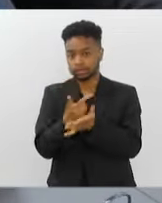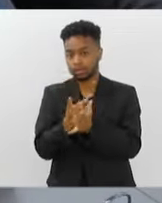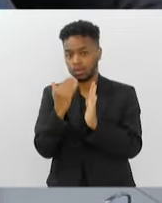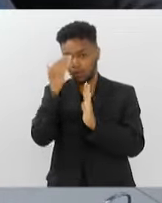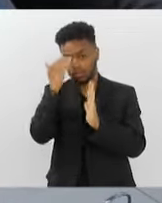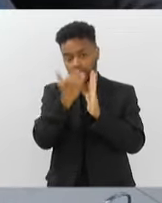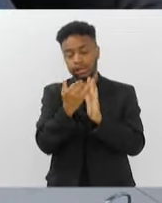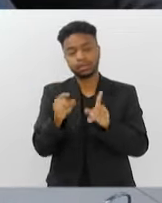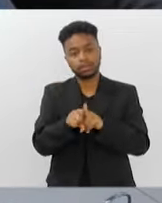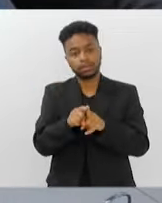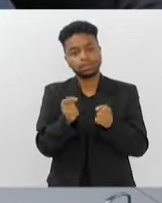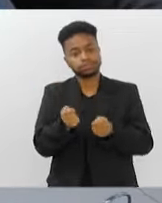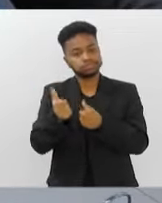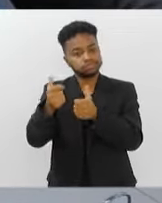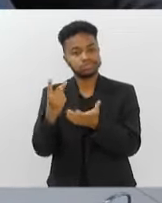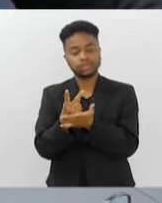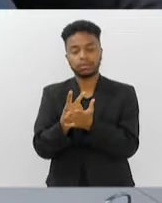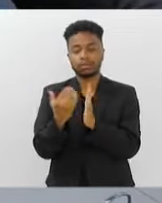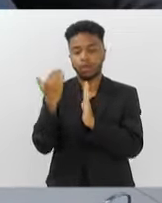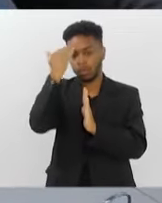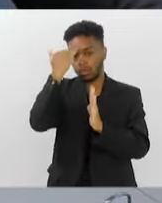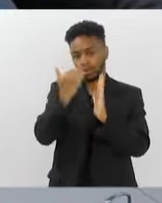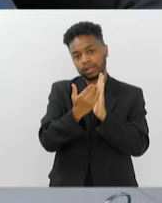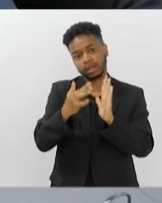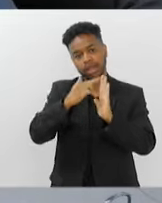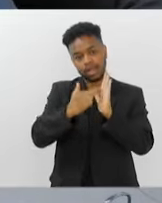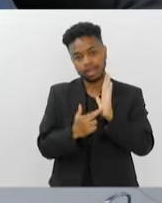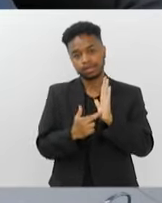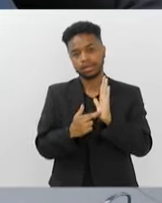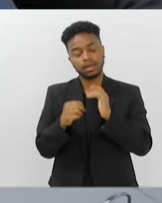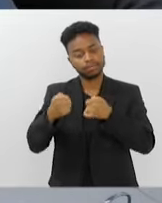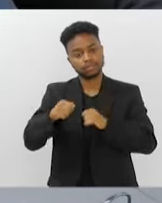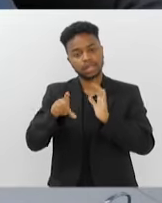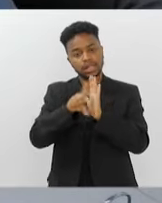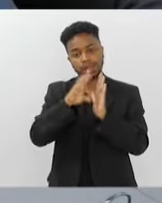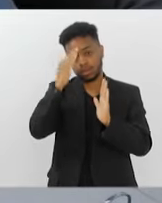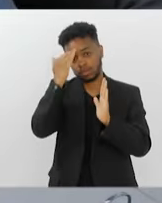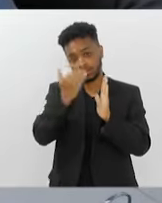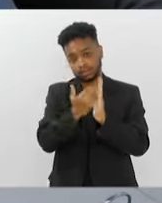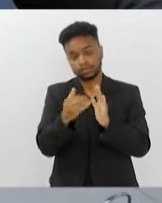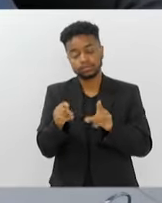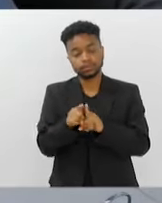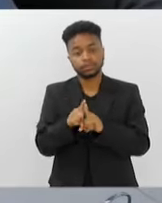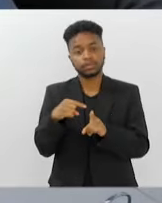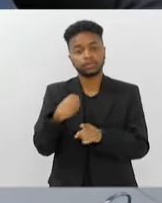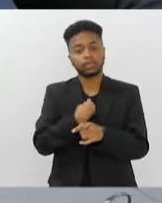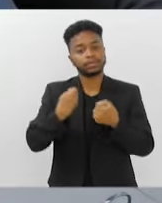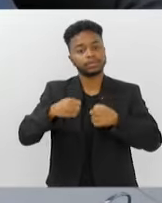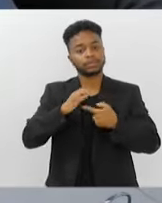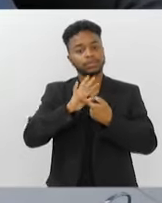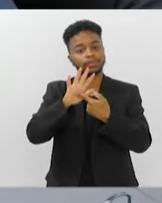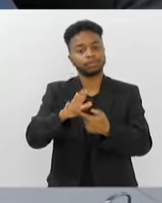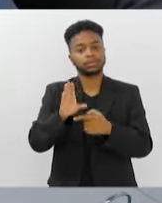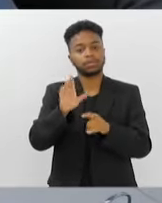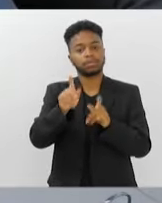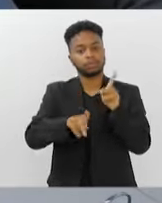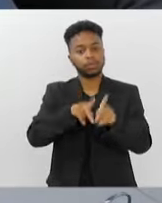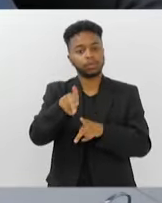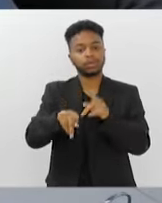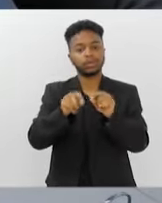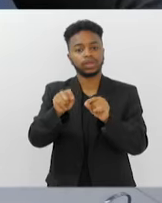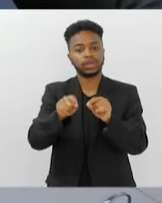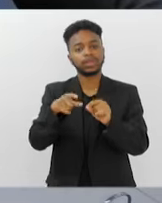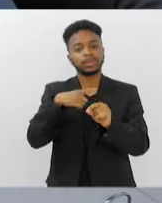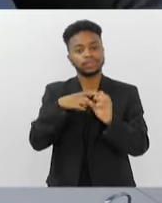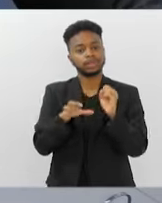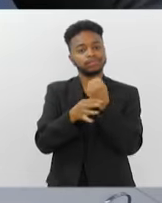reveon cumpre todos os eventos tem que respeitar suas leis e a gente transmitir a população consumidor de que eles estão